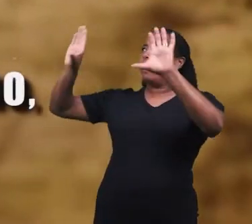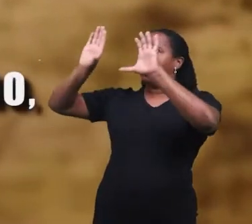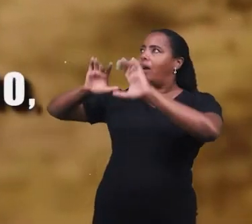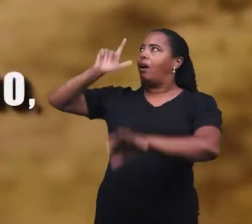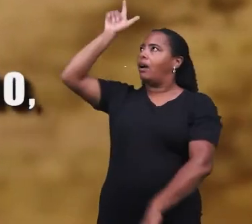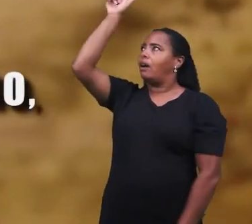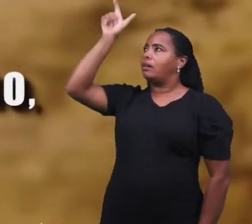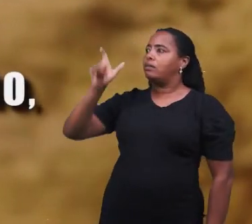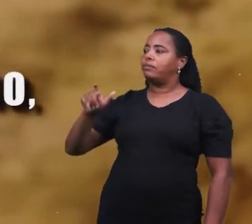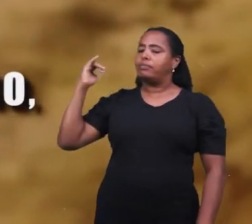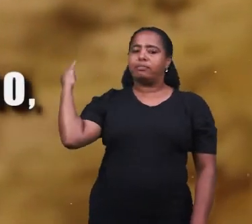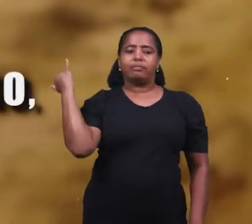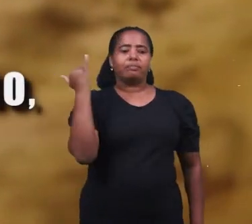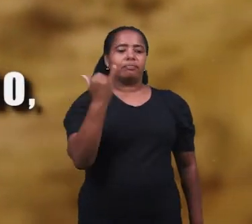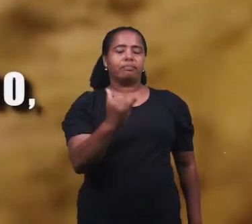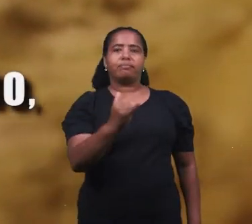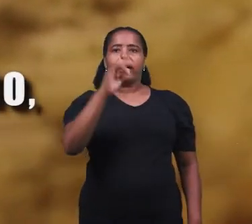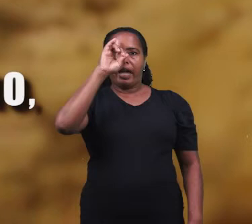em seu Deus